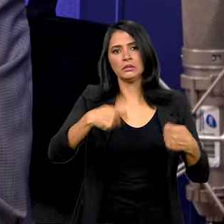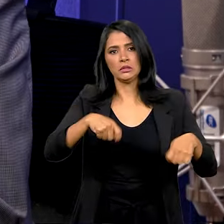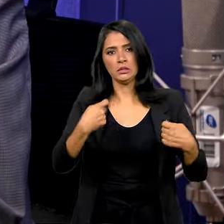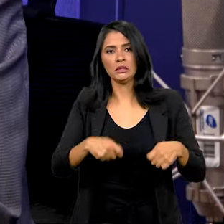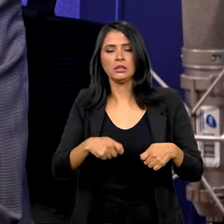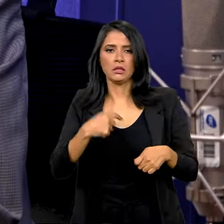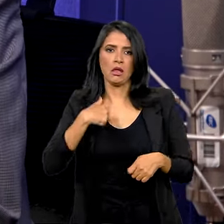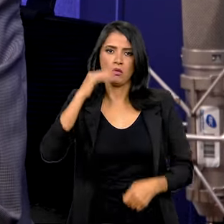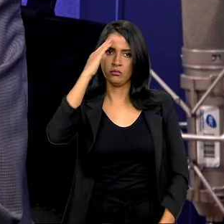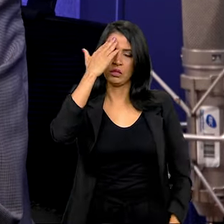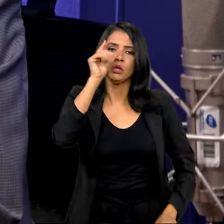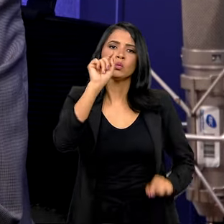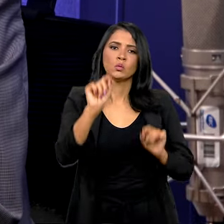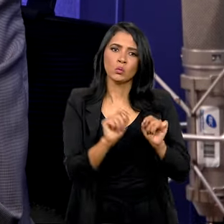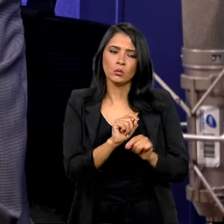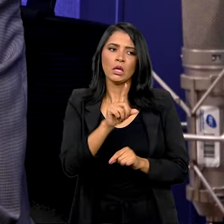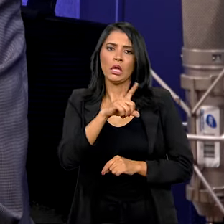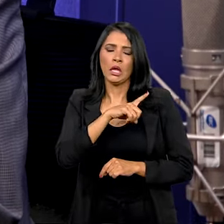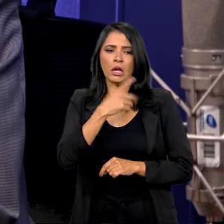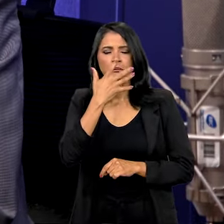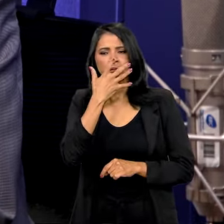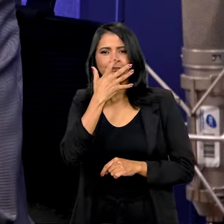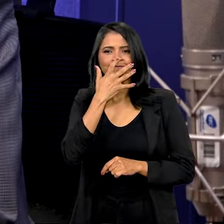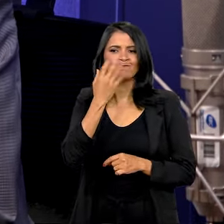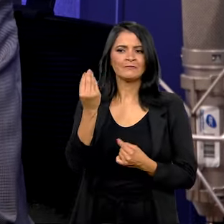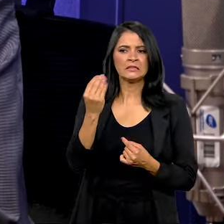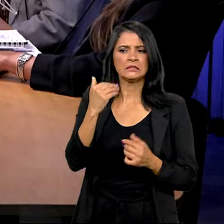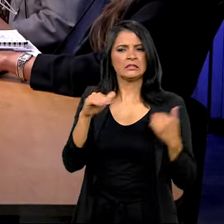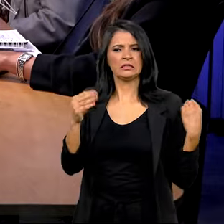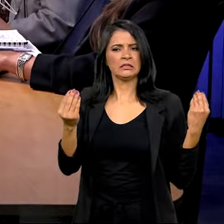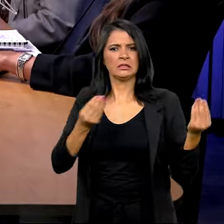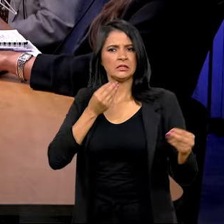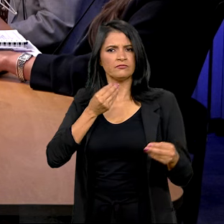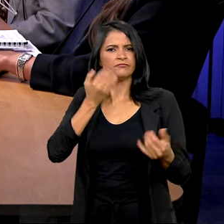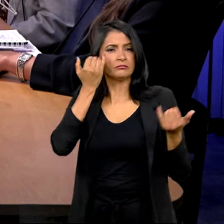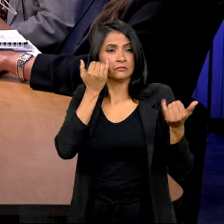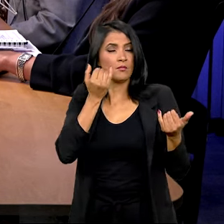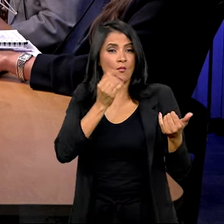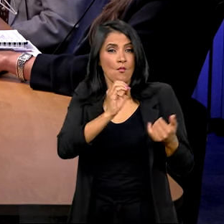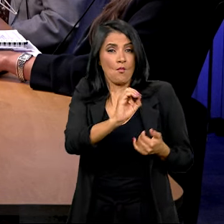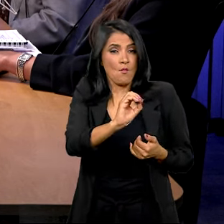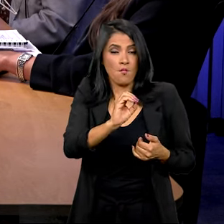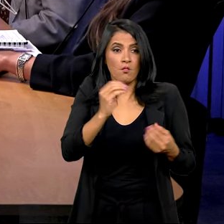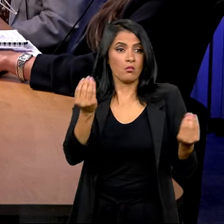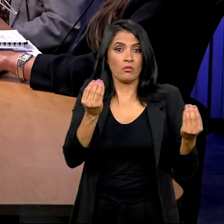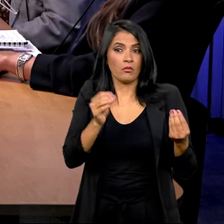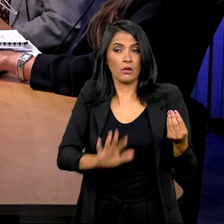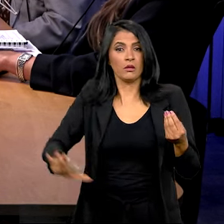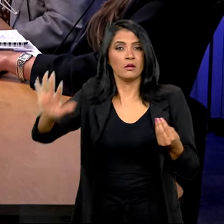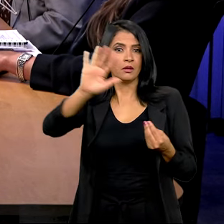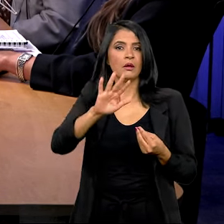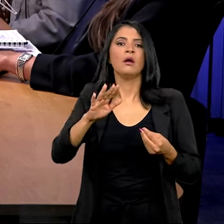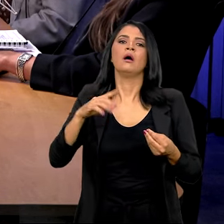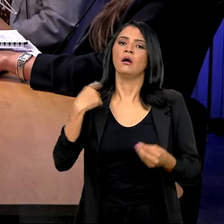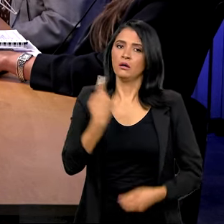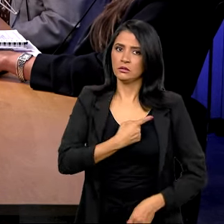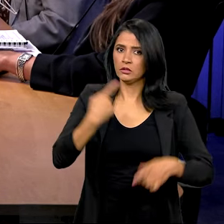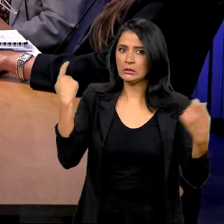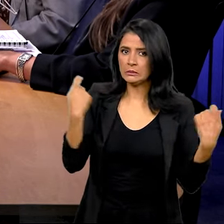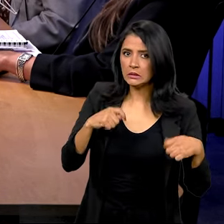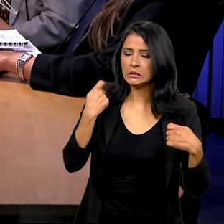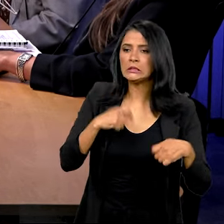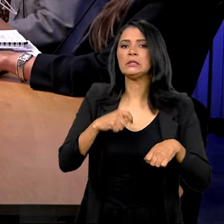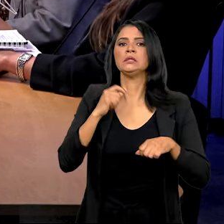né eu entendo que há uma forte incompreensão uma falta de desconhecimento relativamente generalizado que a gente